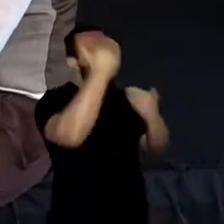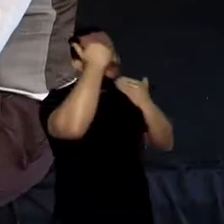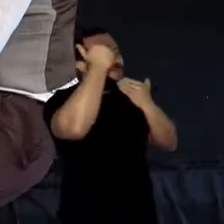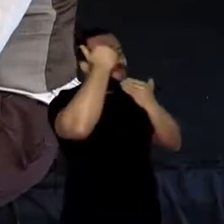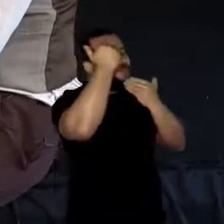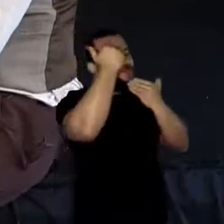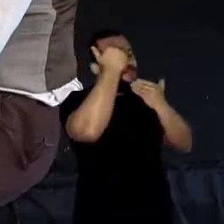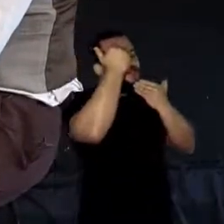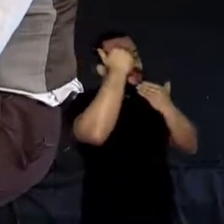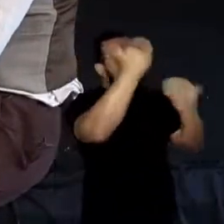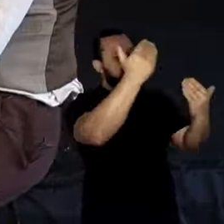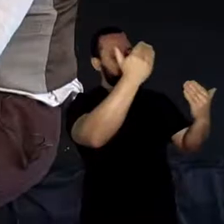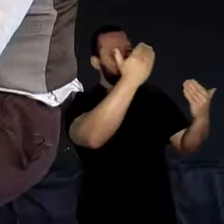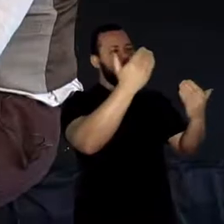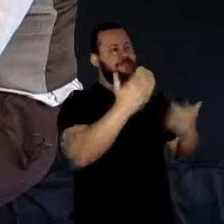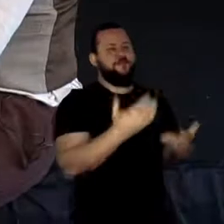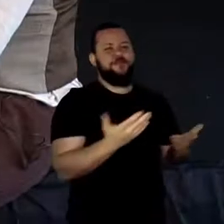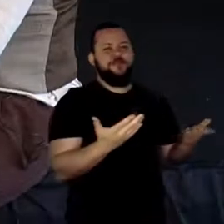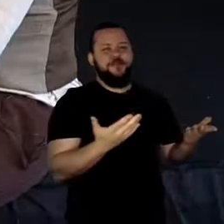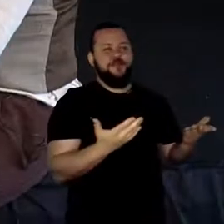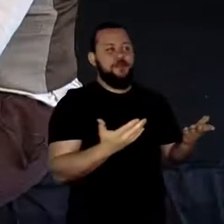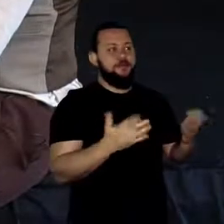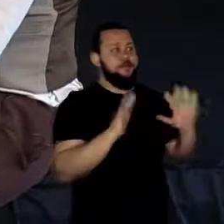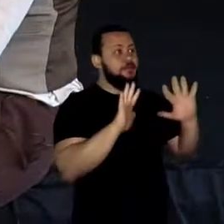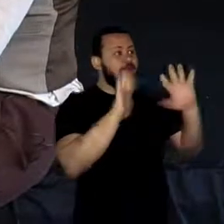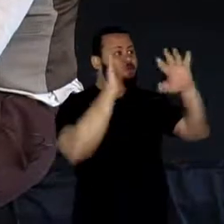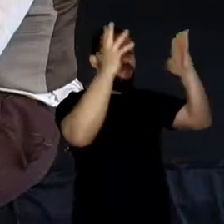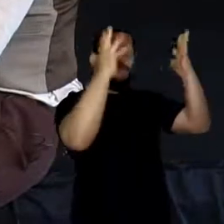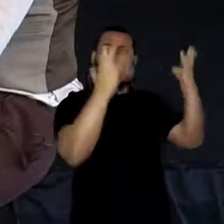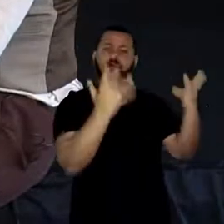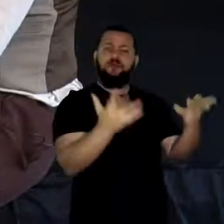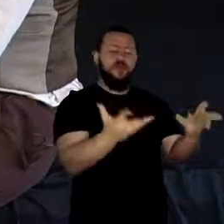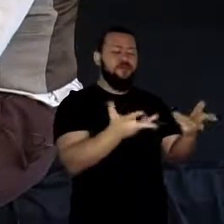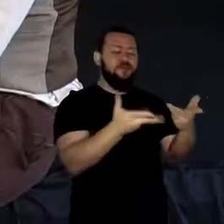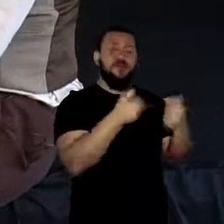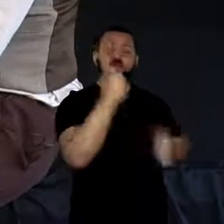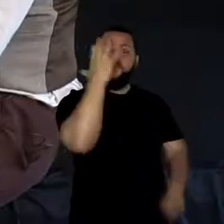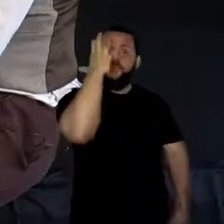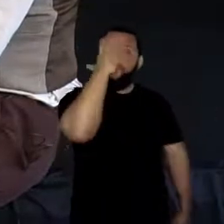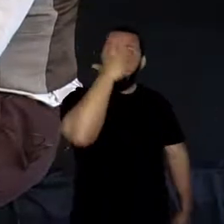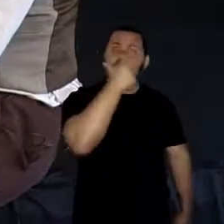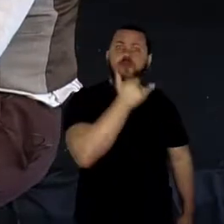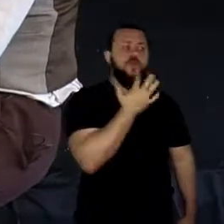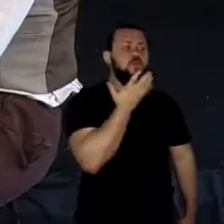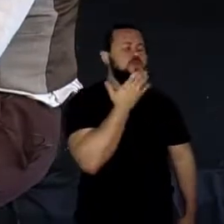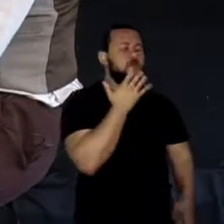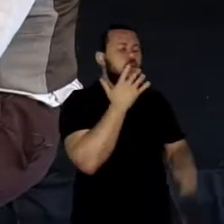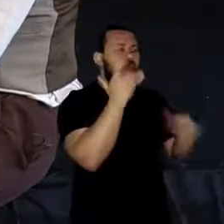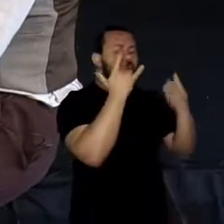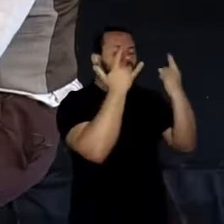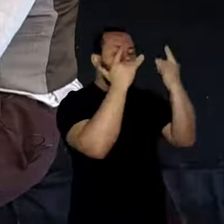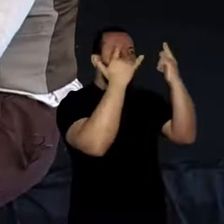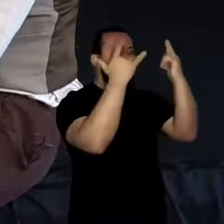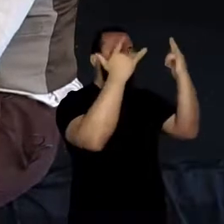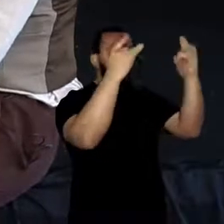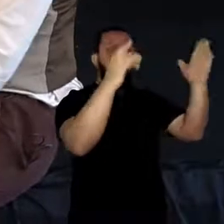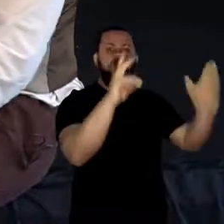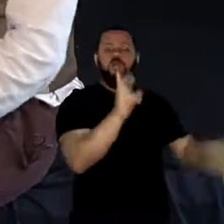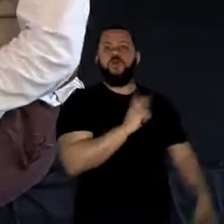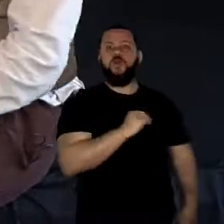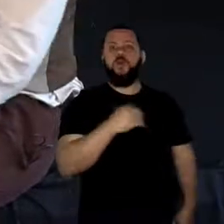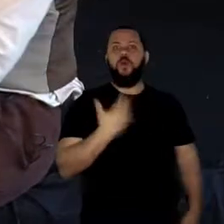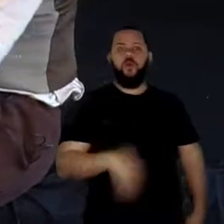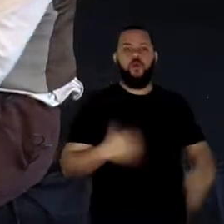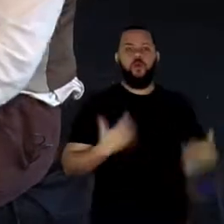pela... Né? Esse espetáculo maravilhoso, bonito, né, que enche os olhos, mexe com a gente, né, com as